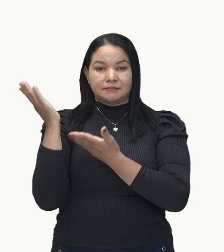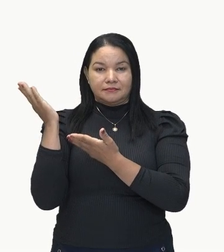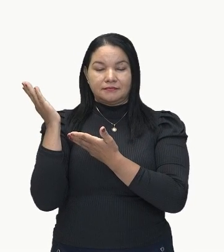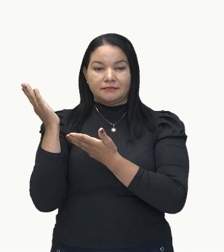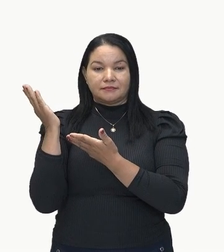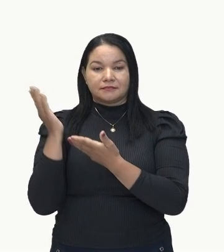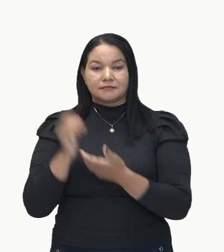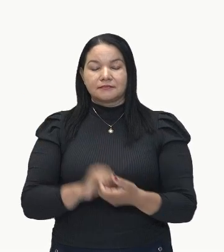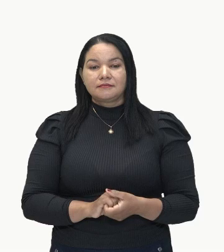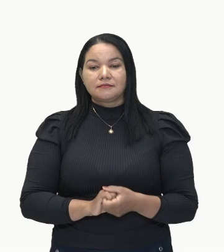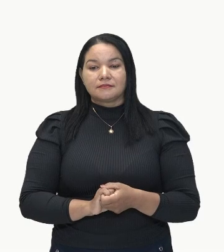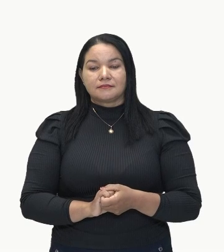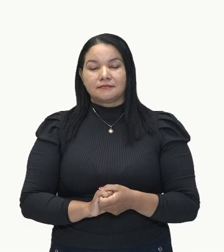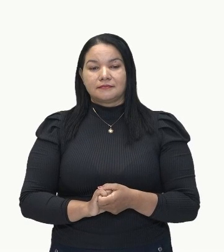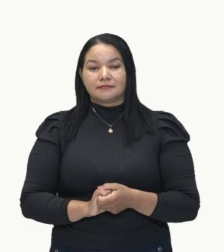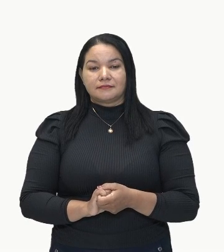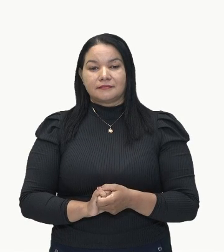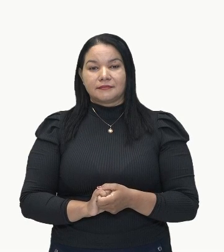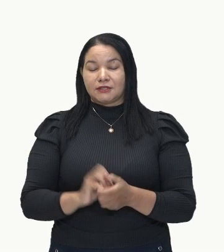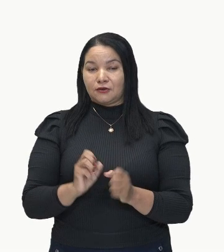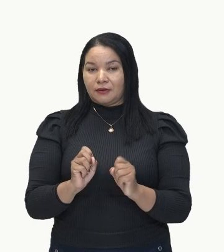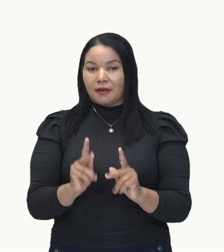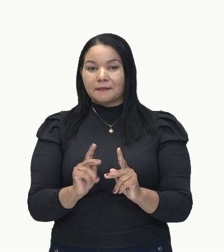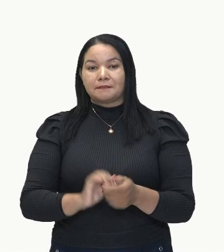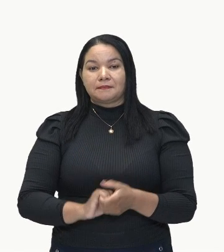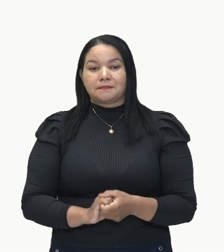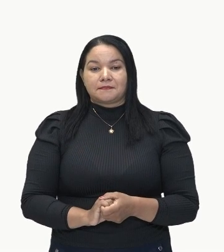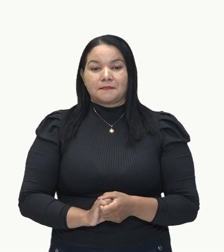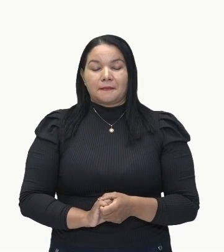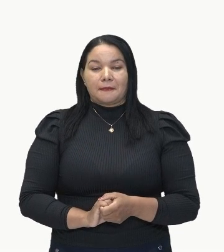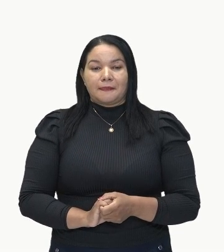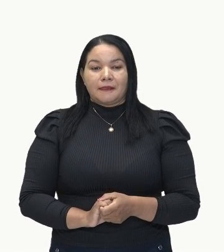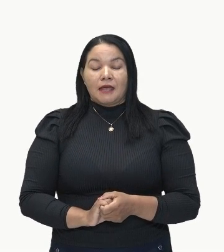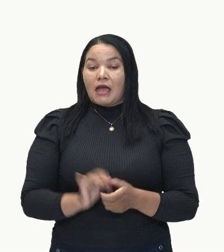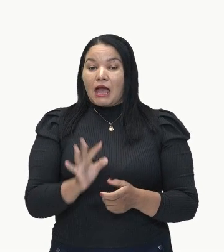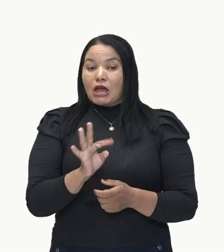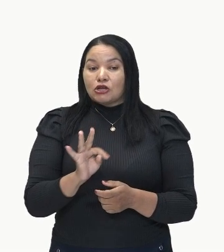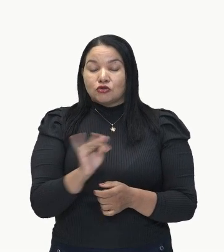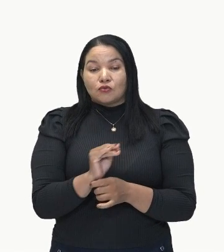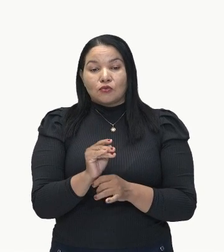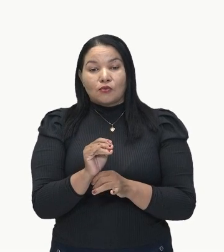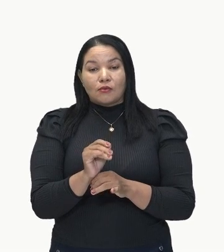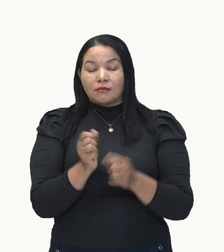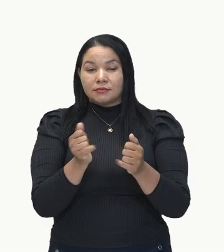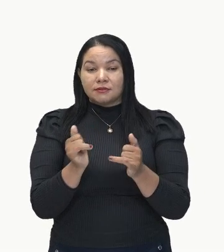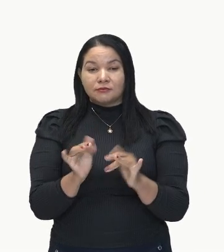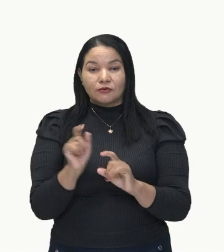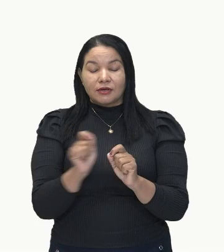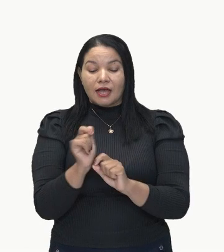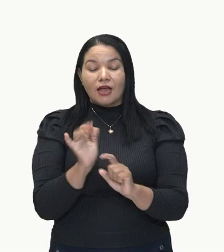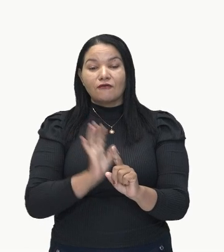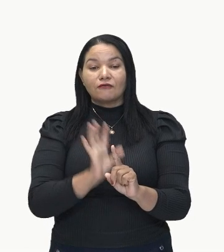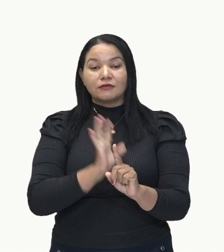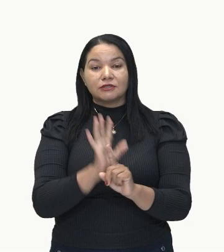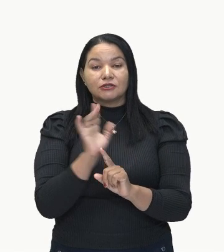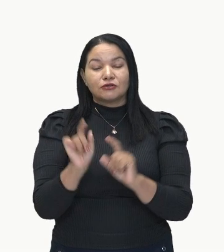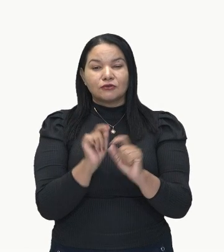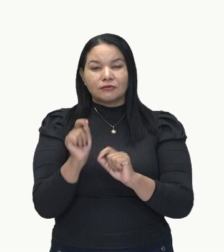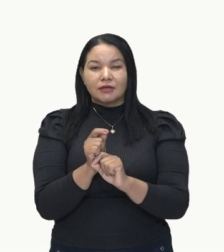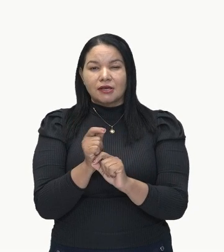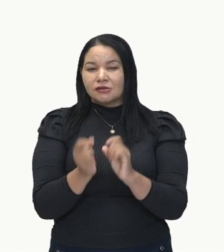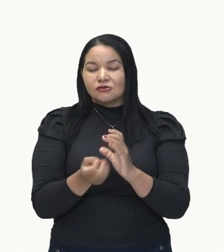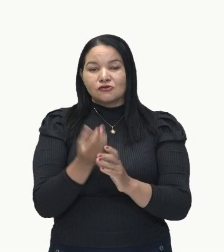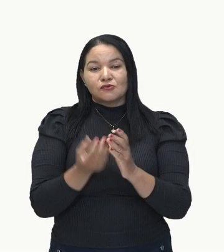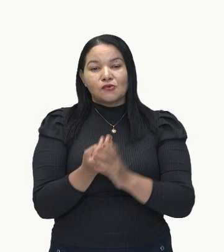frio de montanha, ok, gente? Agora, isso tudo vai ser influenciado, né? Acaba